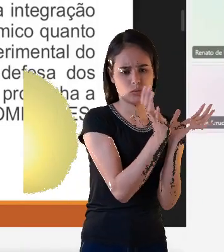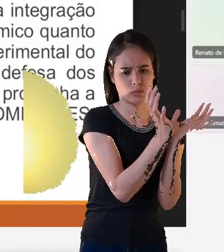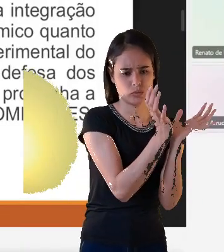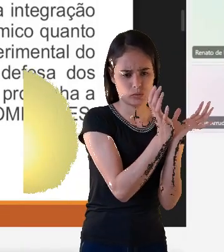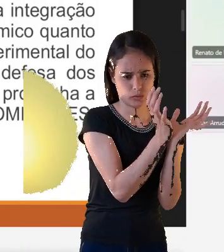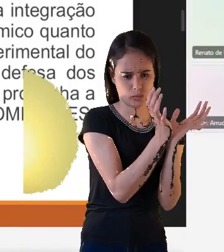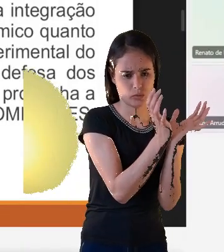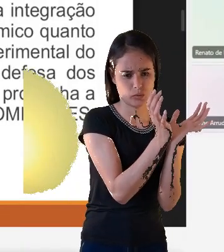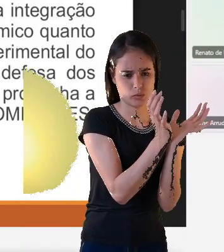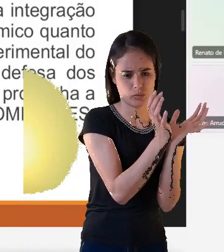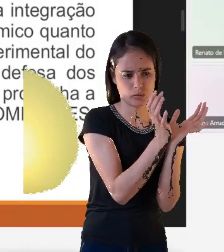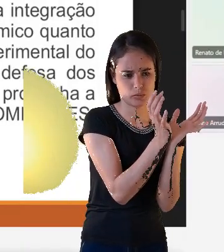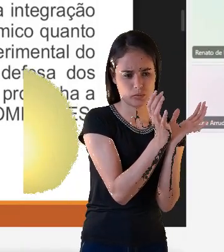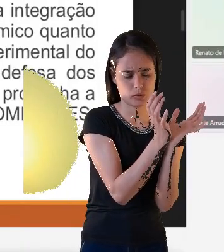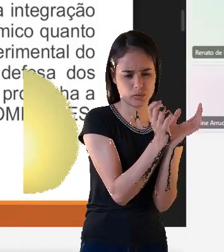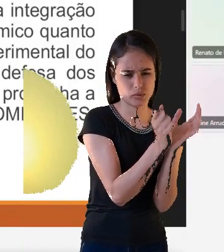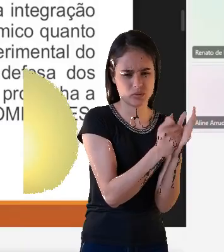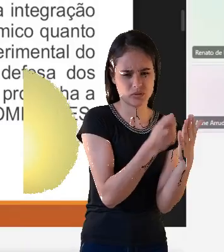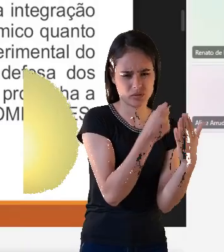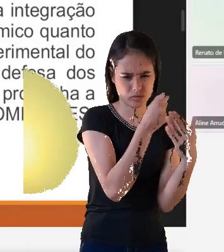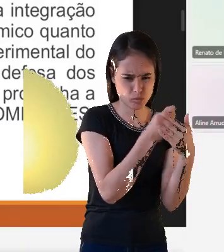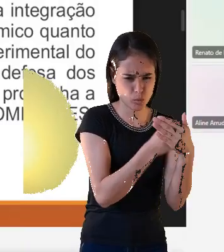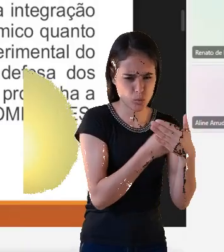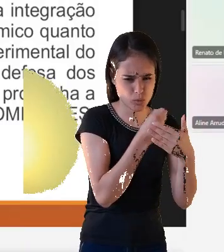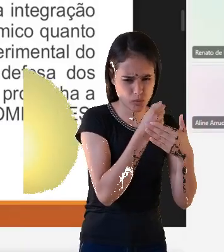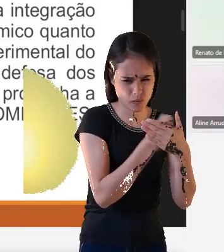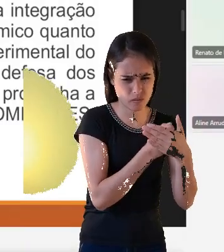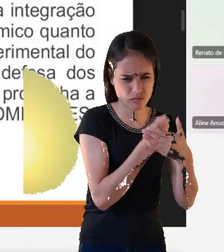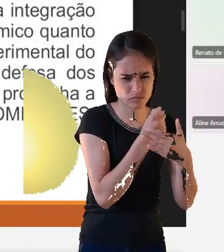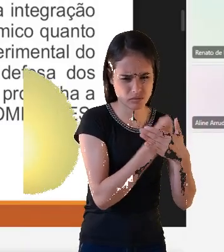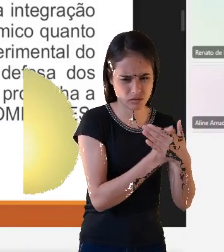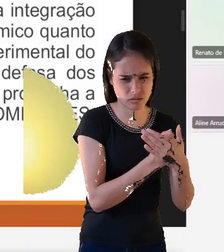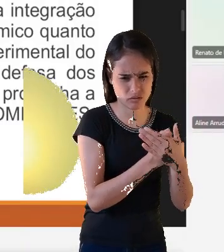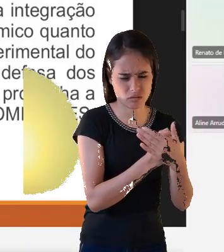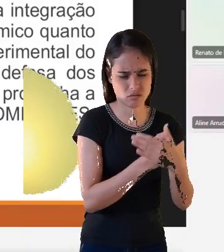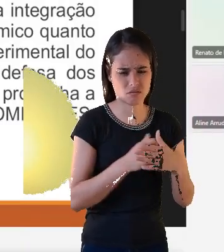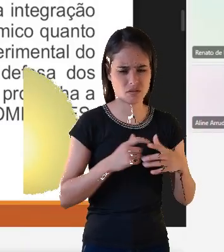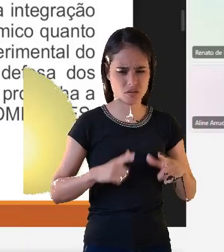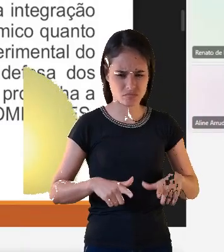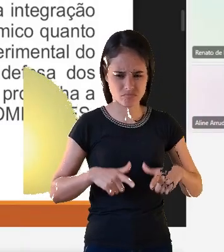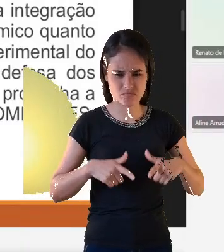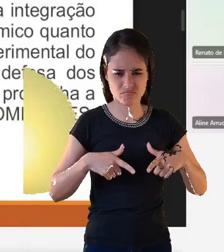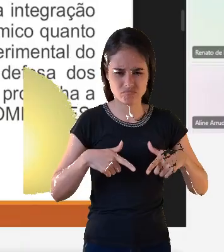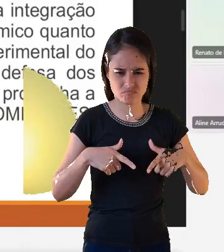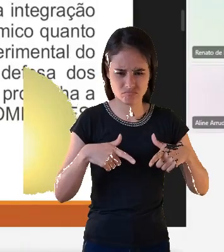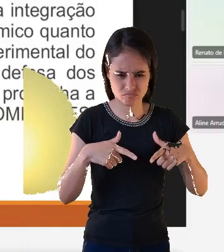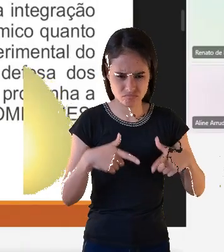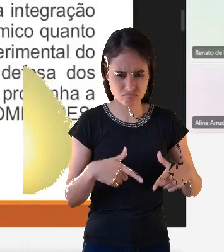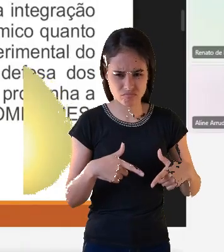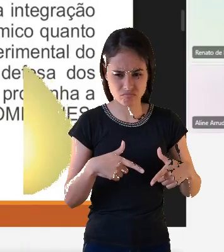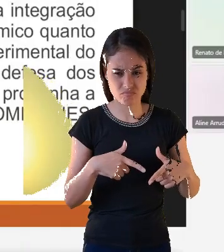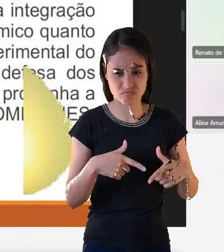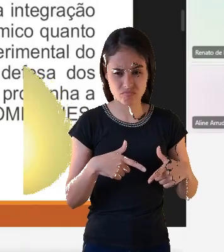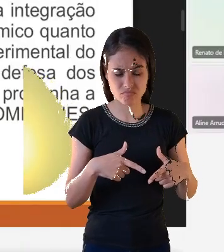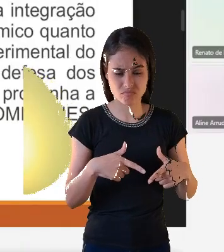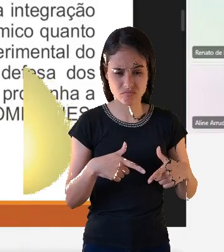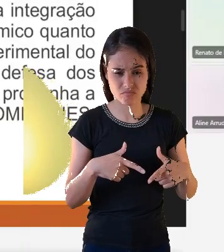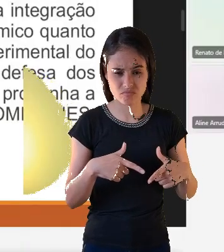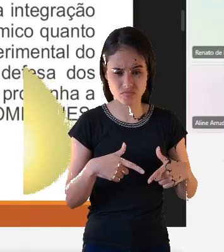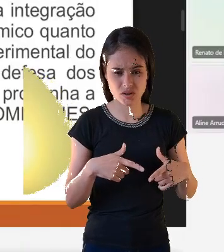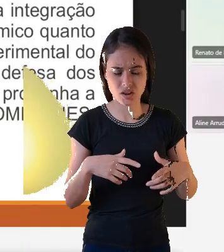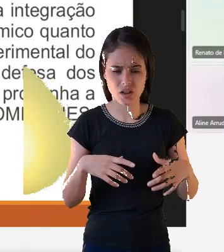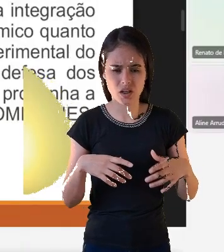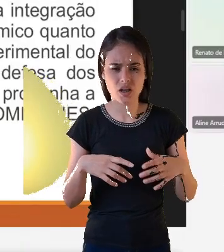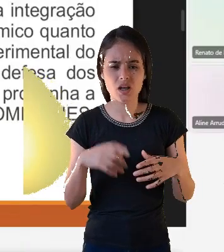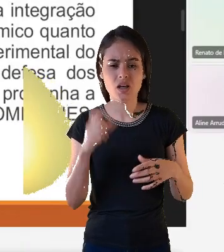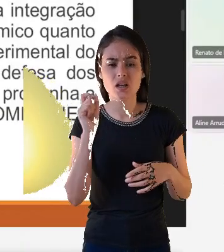negra continua acontecendo, né? Então, a gente vai ter ali em Porto Alegre, na década de 40, a